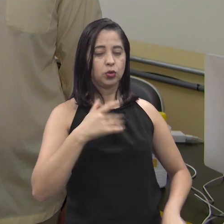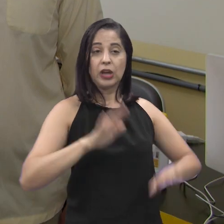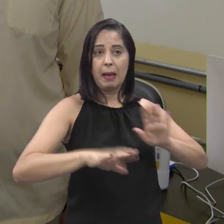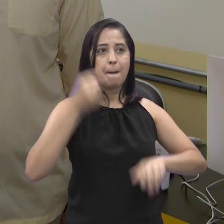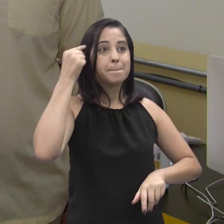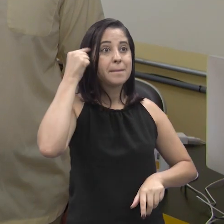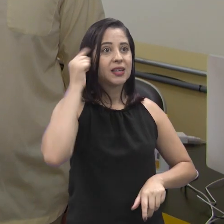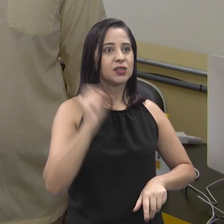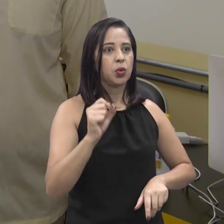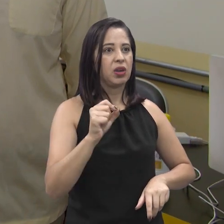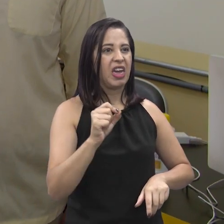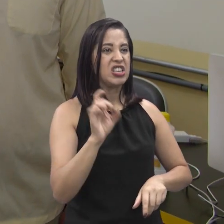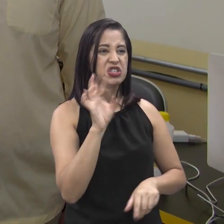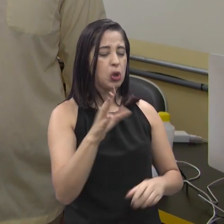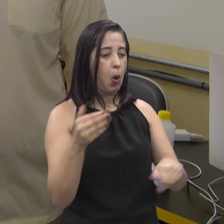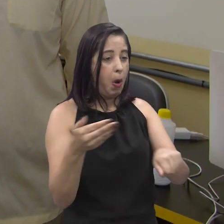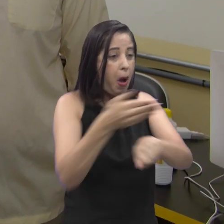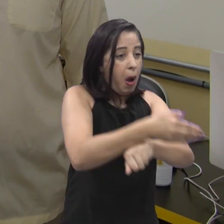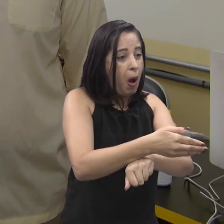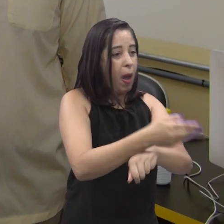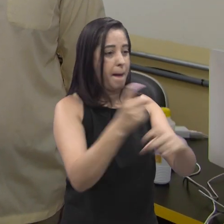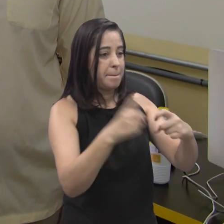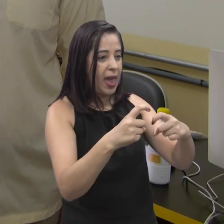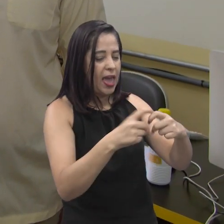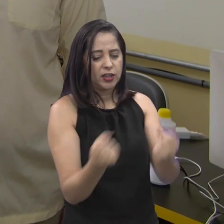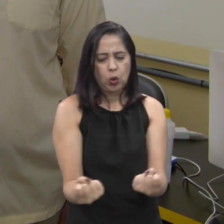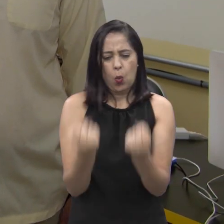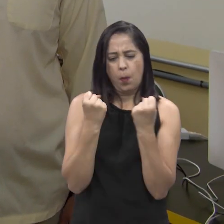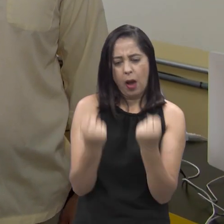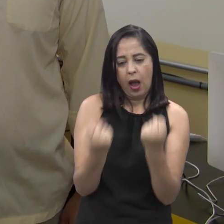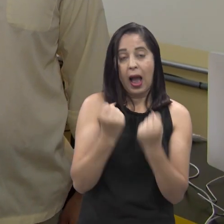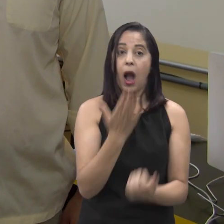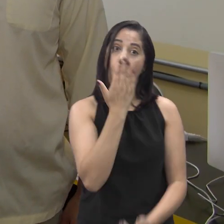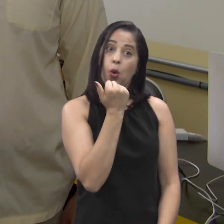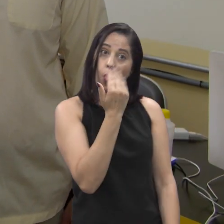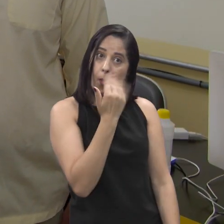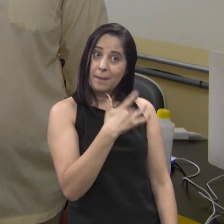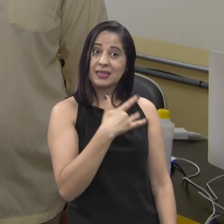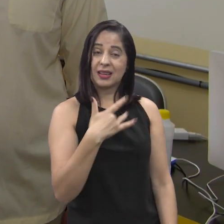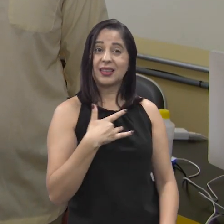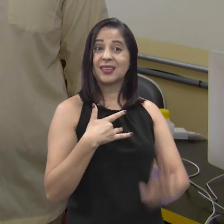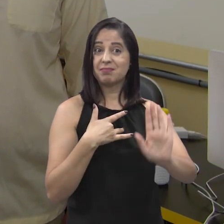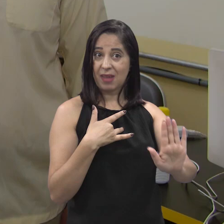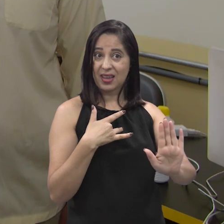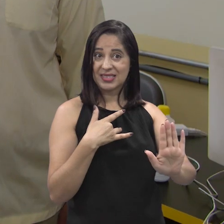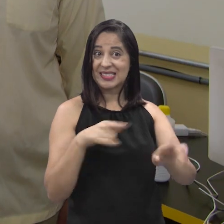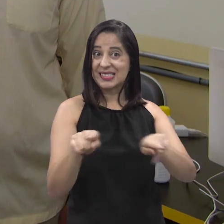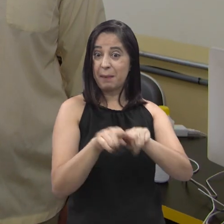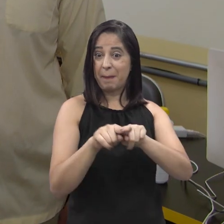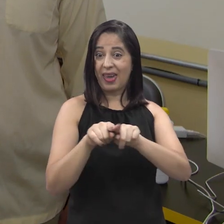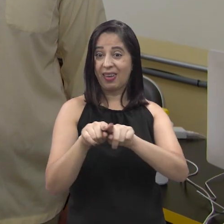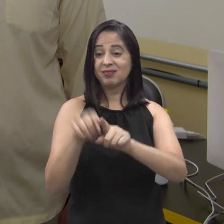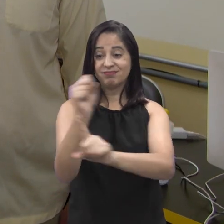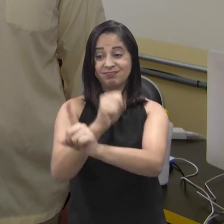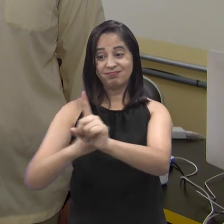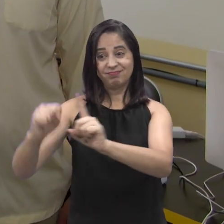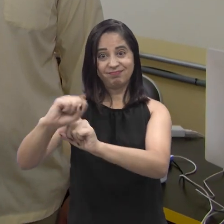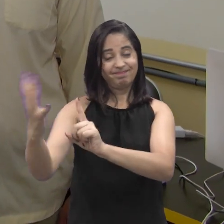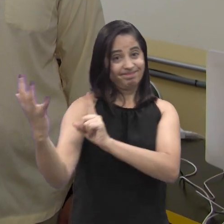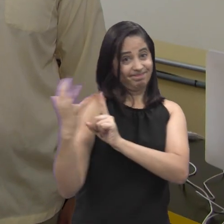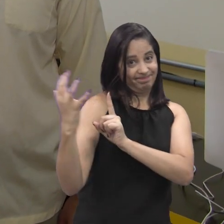gente pensa em tratamento médico, exercício físico, alimentação, mas o ambiente social